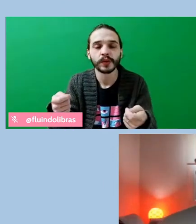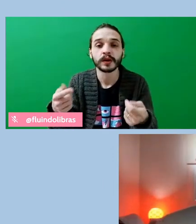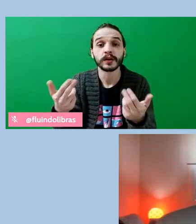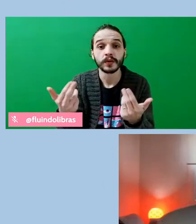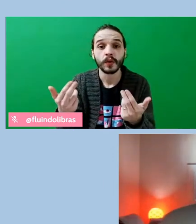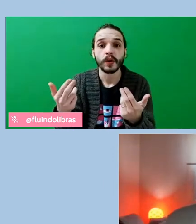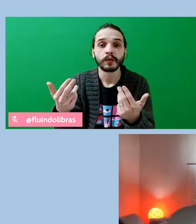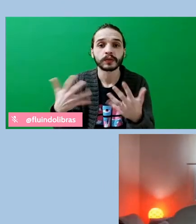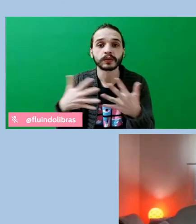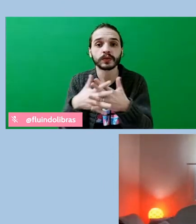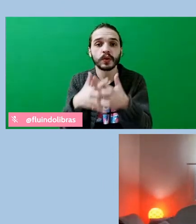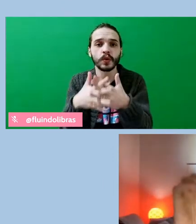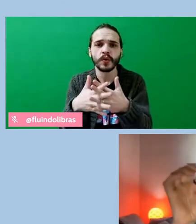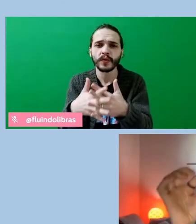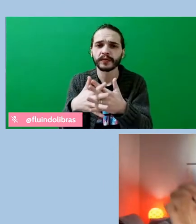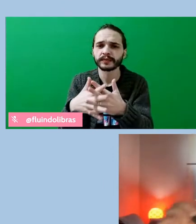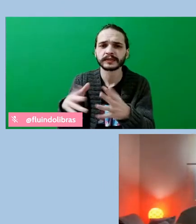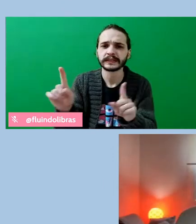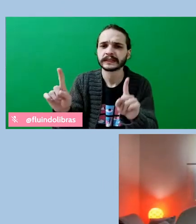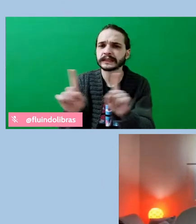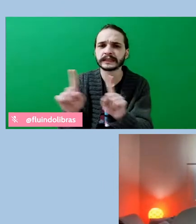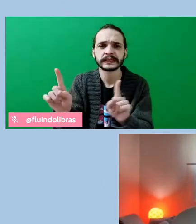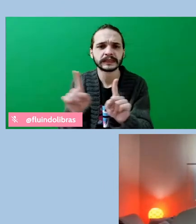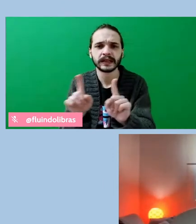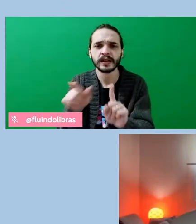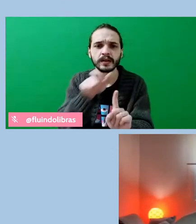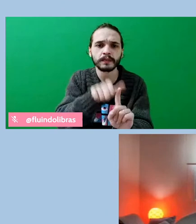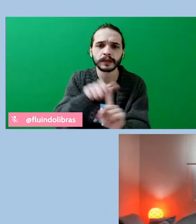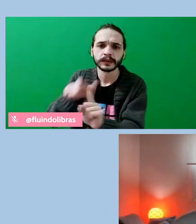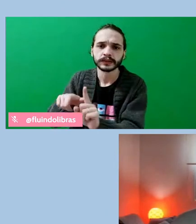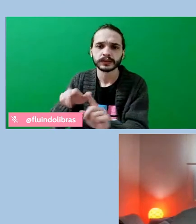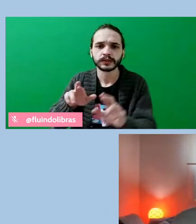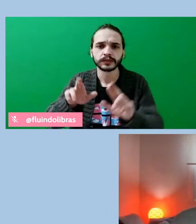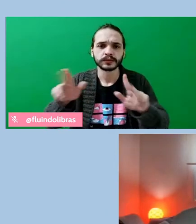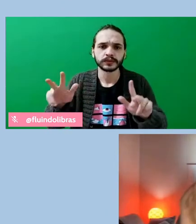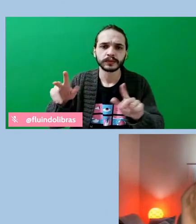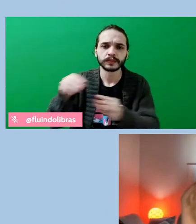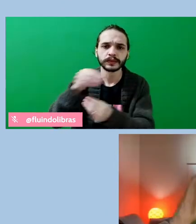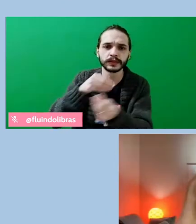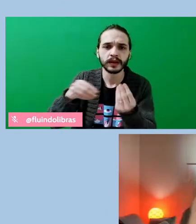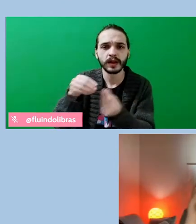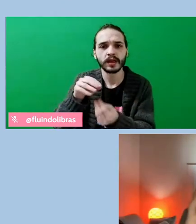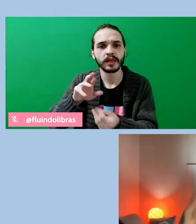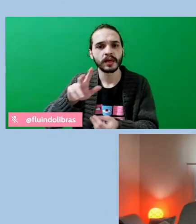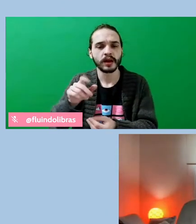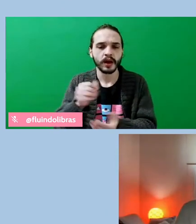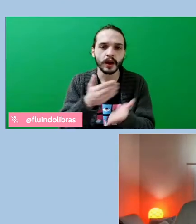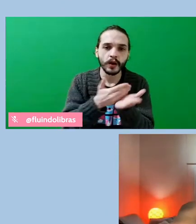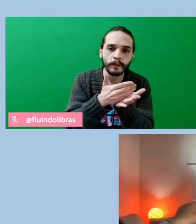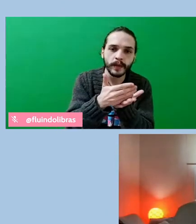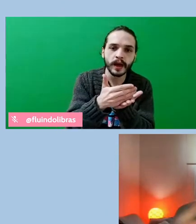da ideia de um personagem desenhado dramaticamente como a gente conhece, né? Ah, onde é que começa,